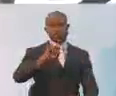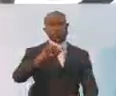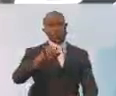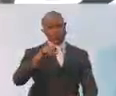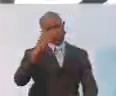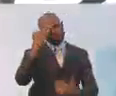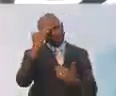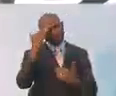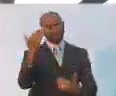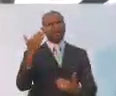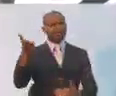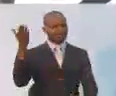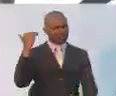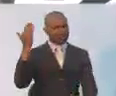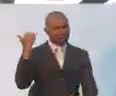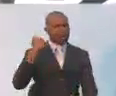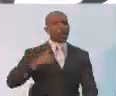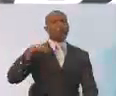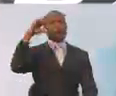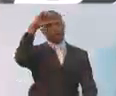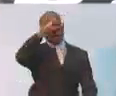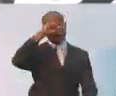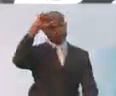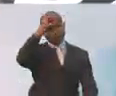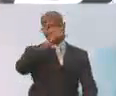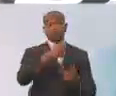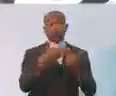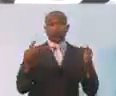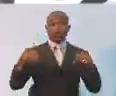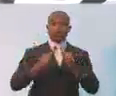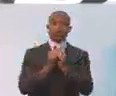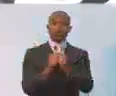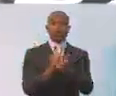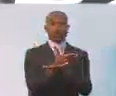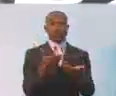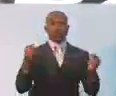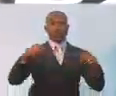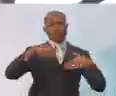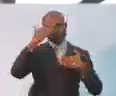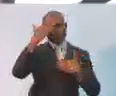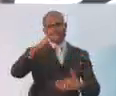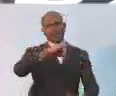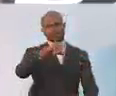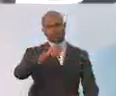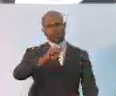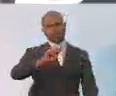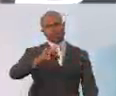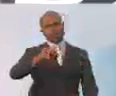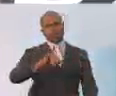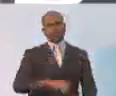aquele período. Aprendi muito com vocês aqui. Obrigado, viu, Josino?